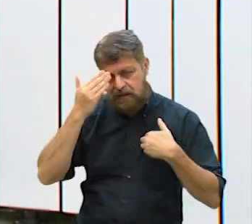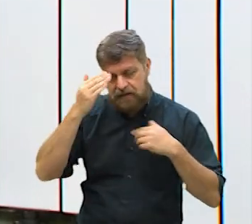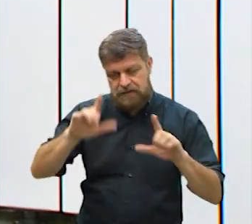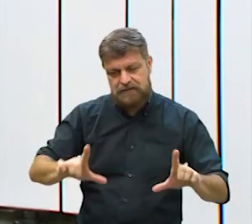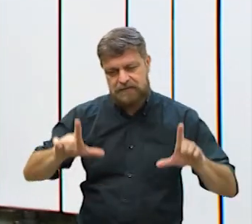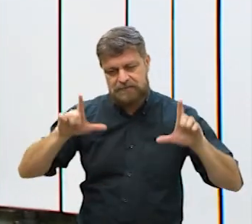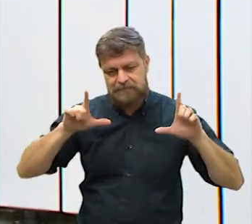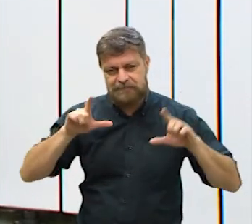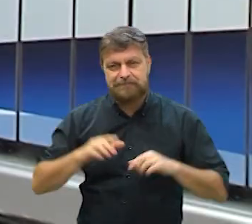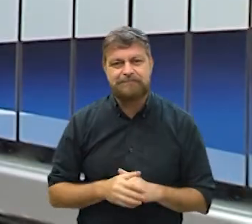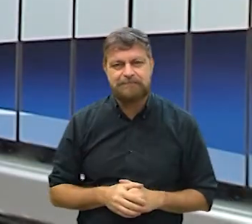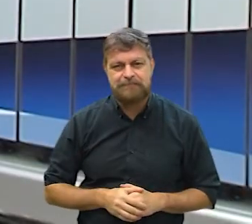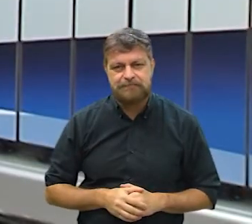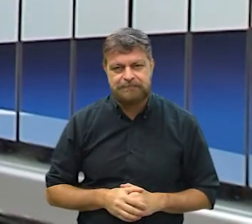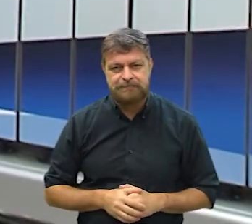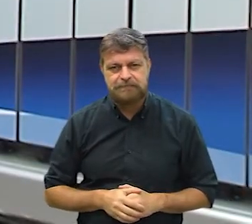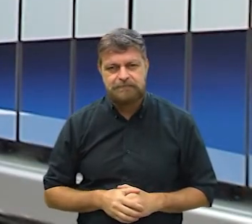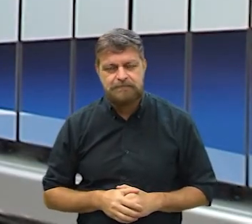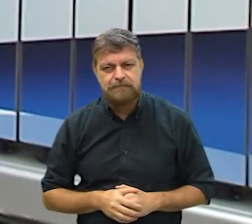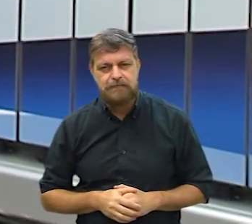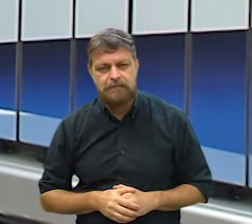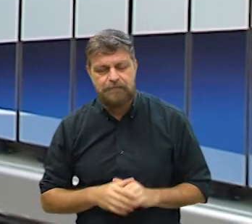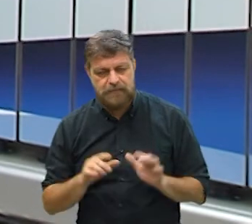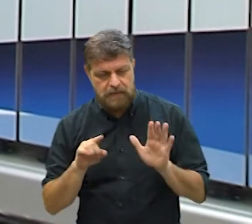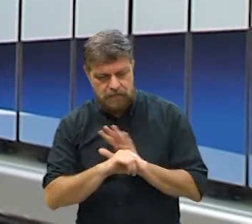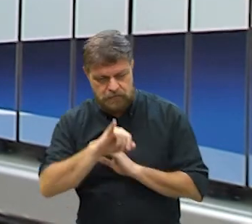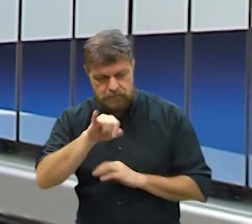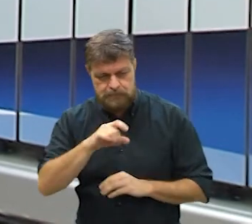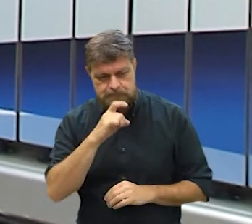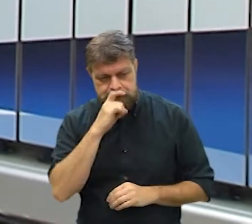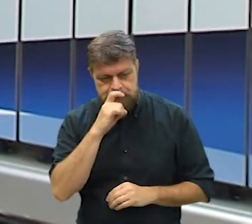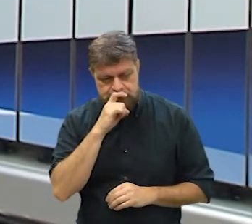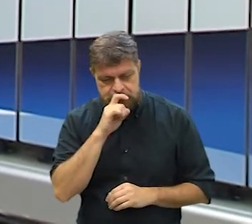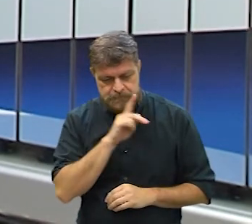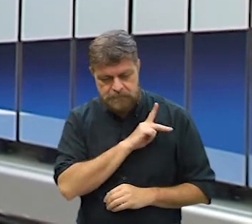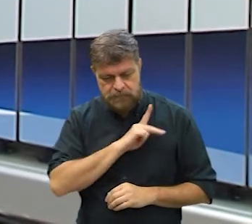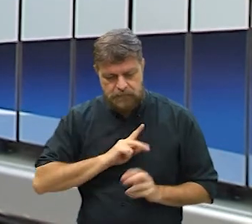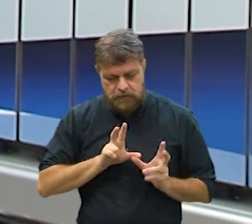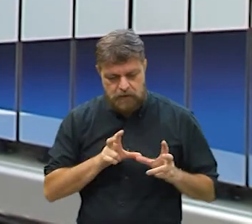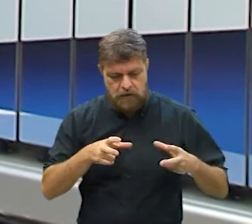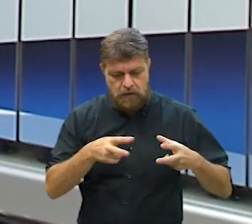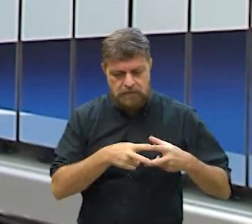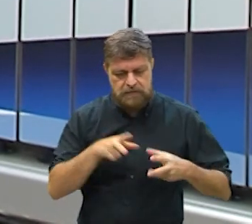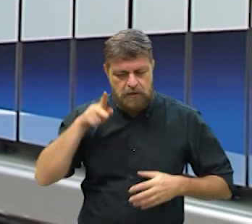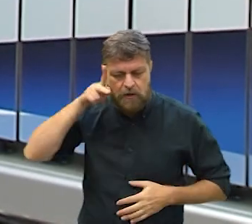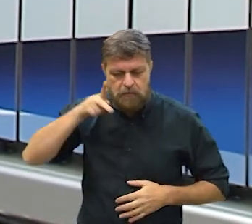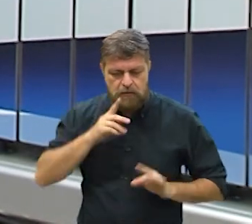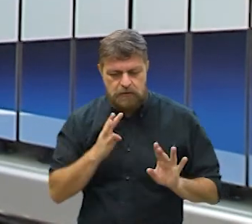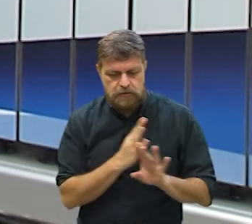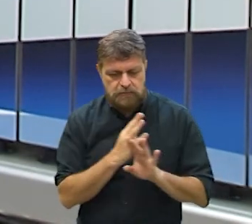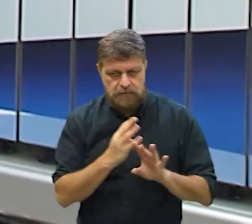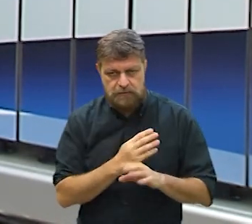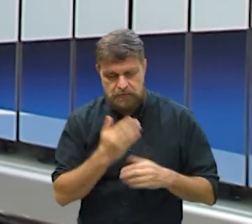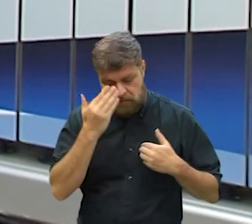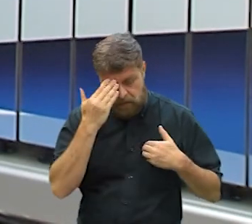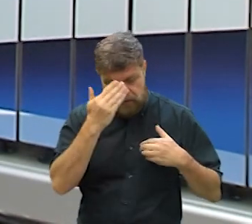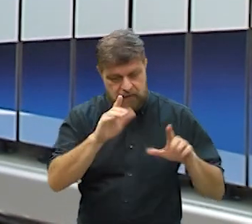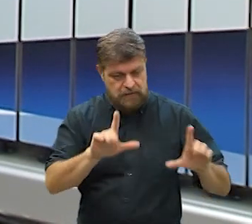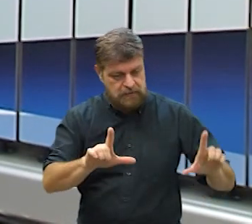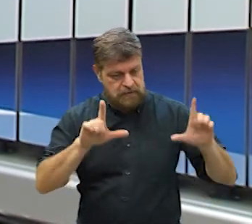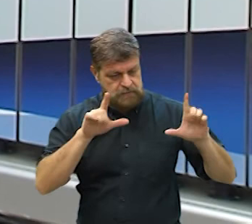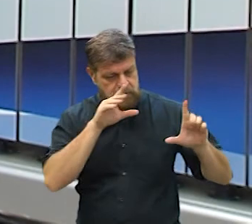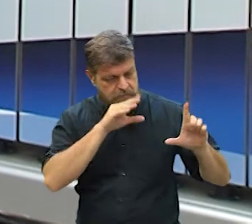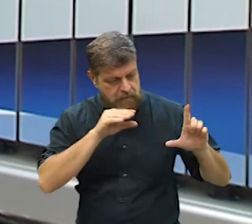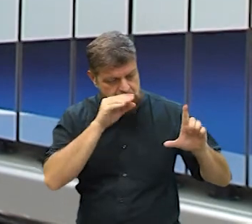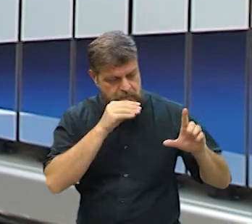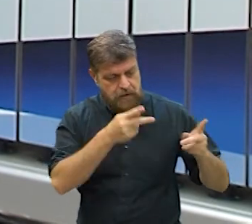a participação. Nós aqui agradecemos, vereador Jorge Schneider, presidente da Comissão de Política Urbana. Agradeço a disponibilidade do seu